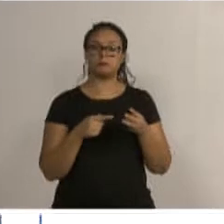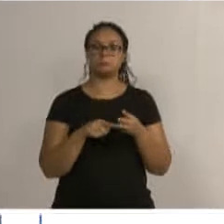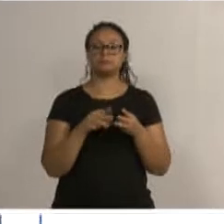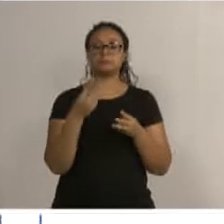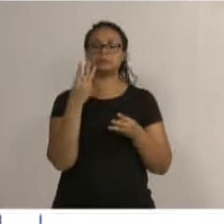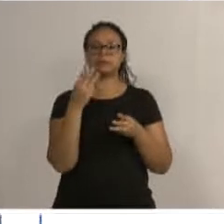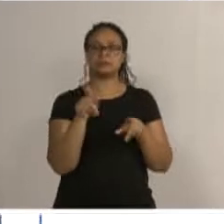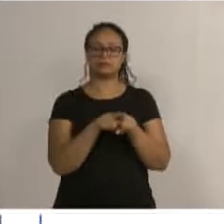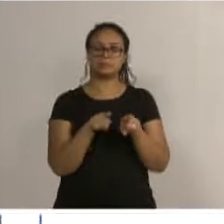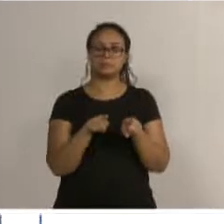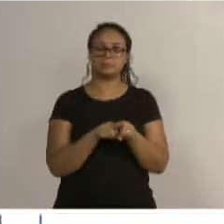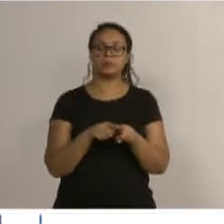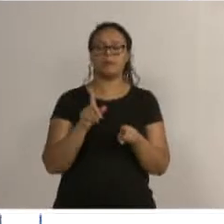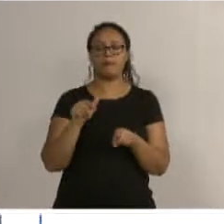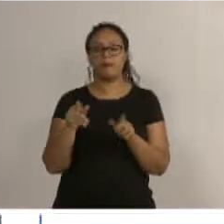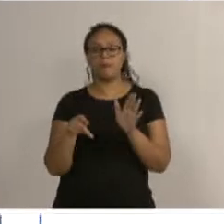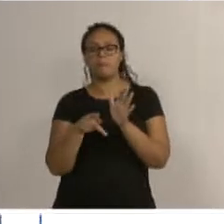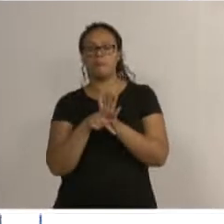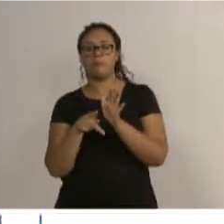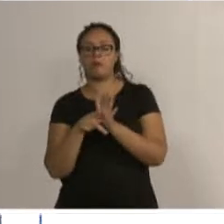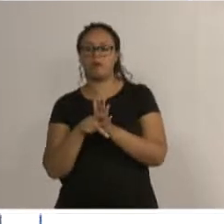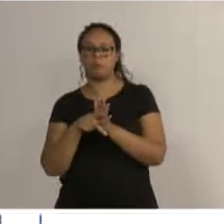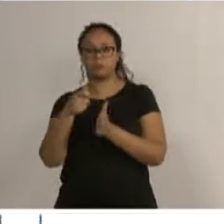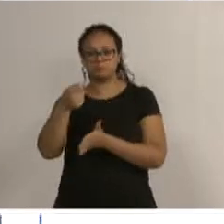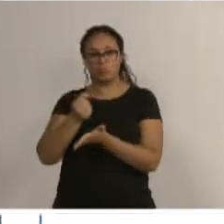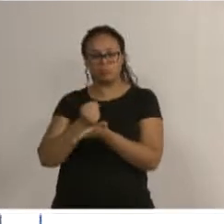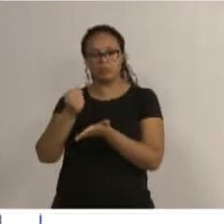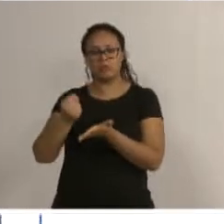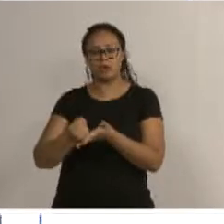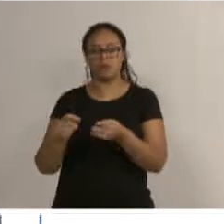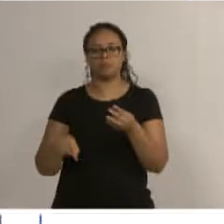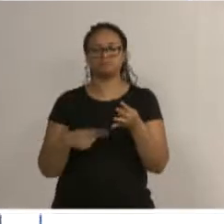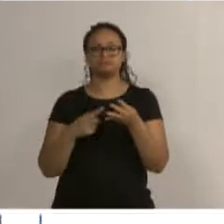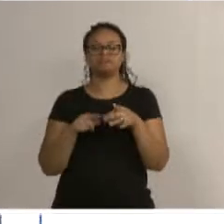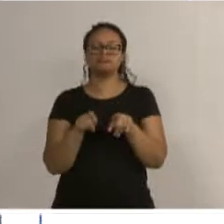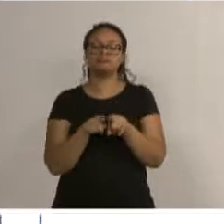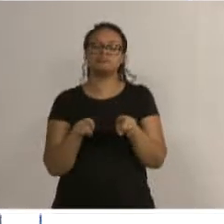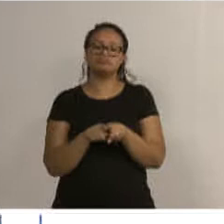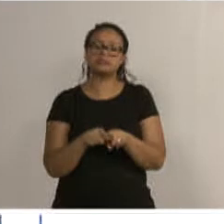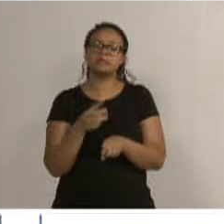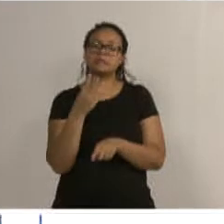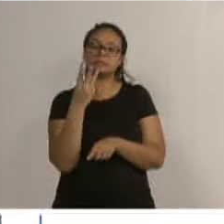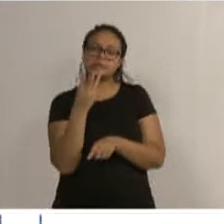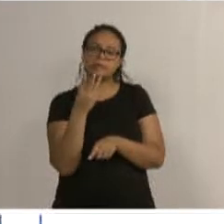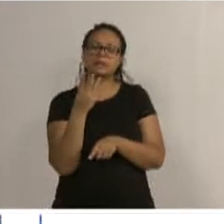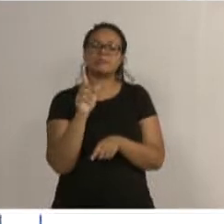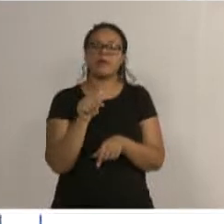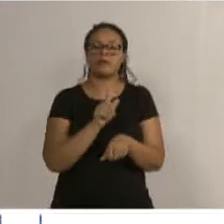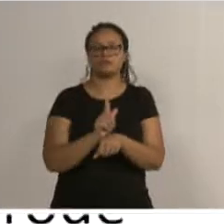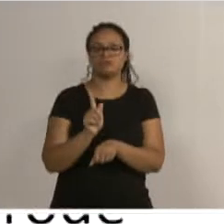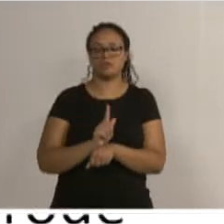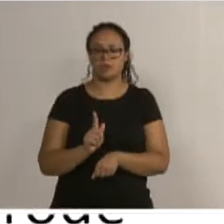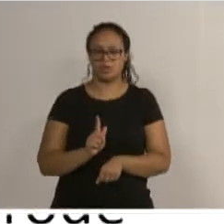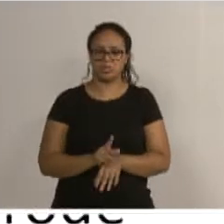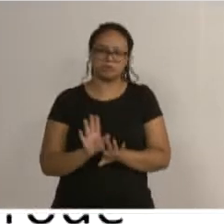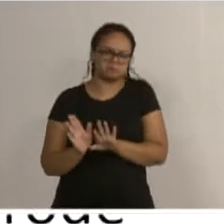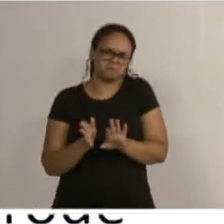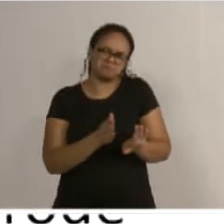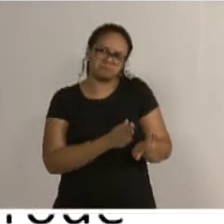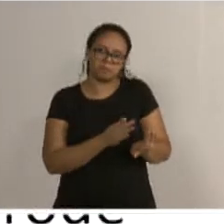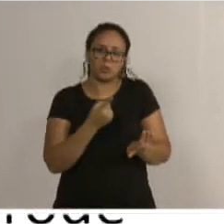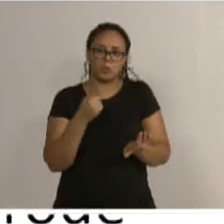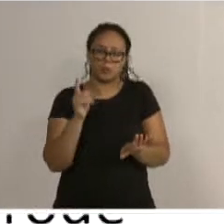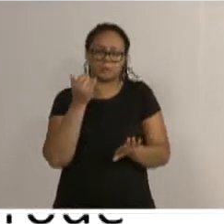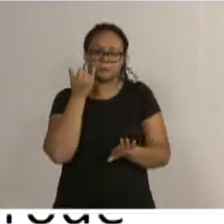comissão e mais 3 cargos de gerência. Mas são outros dados, não vem ao caso nesse